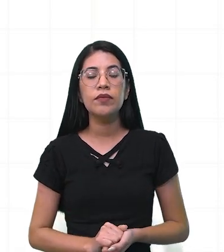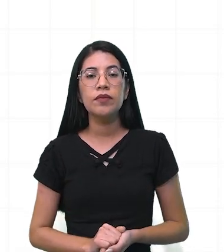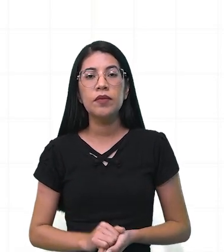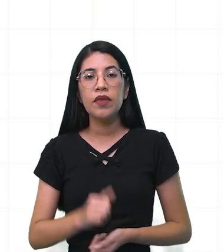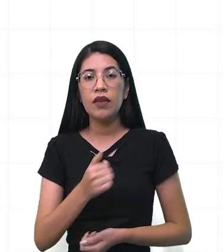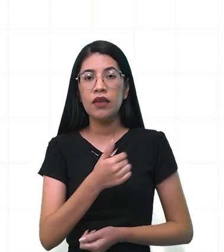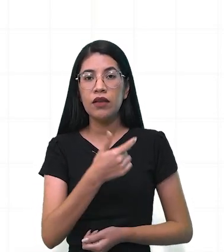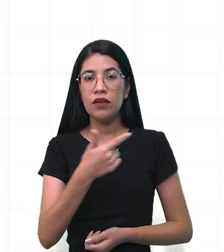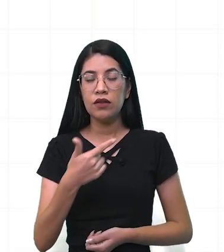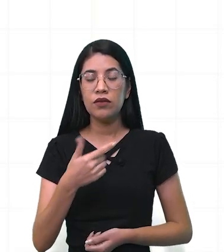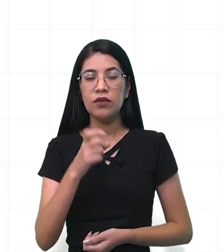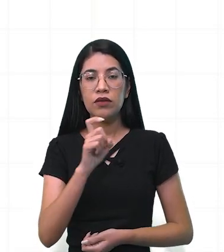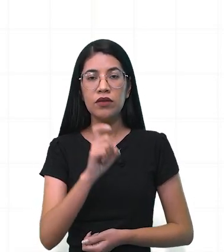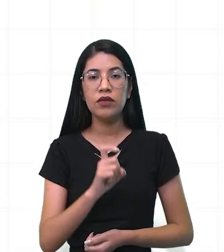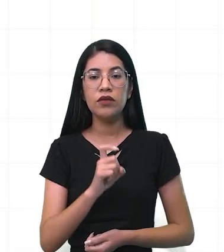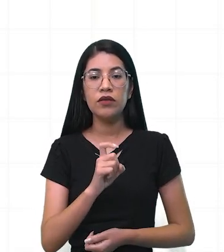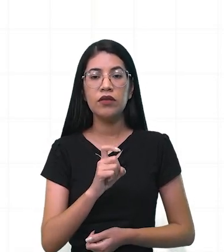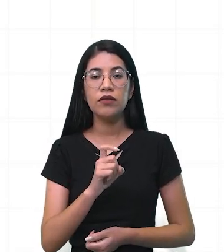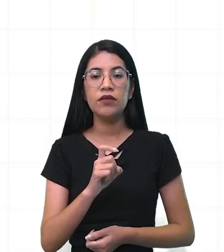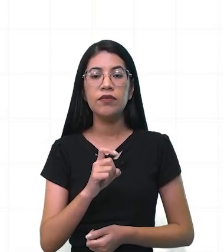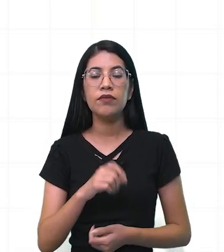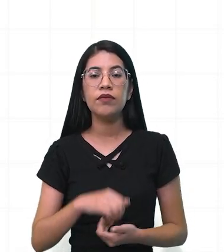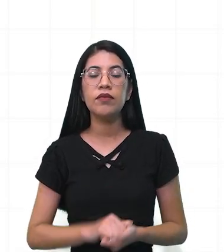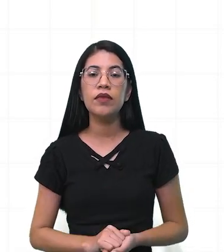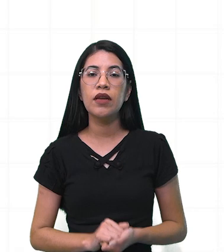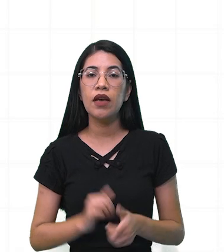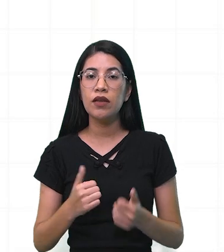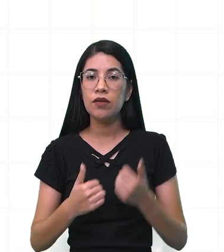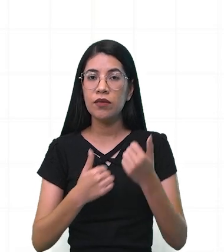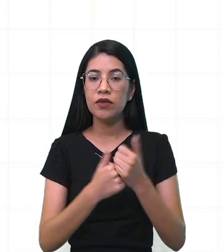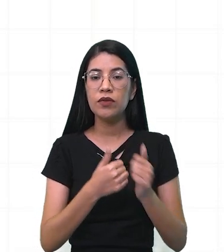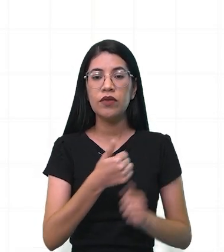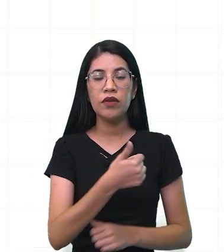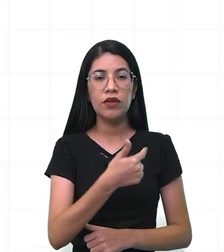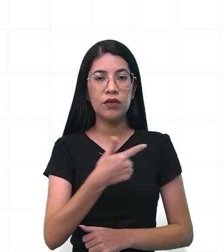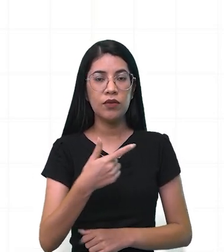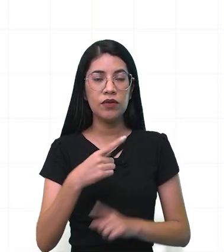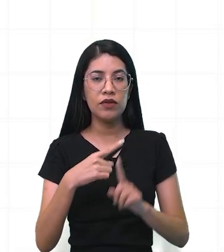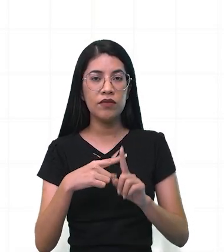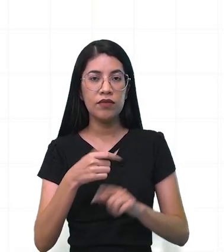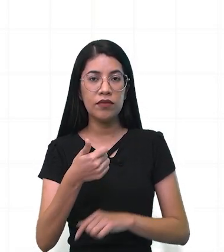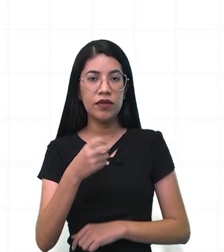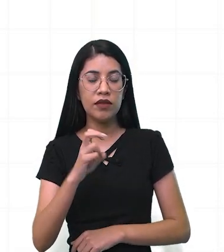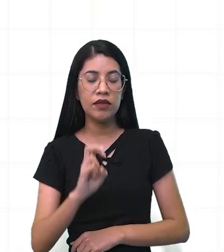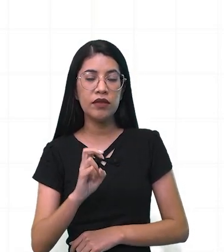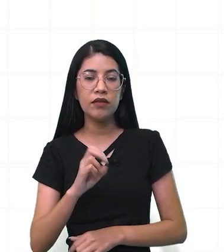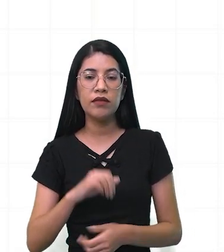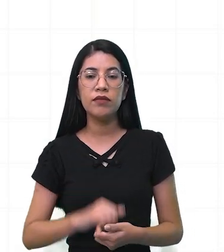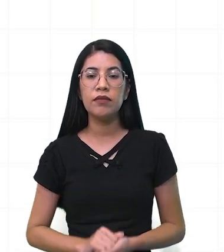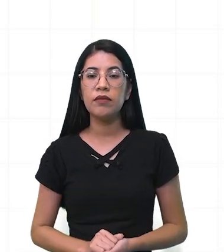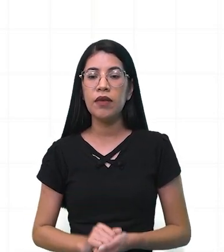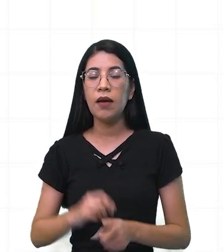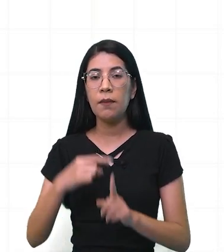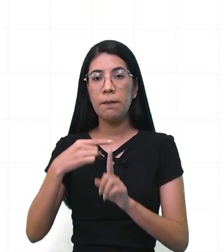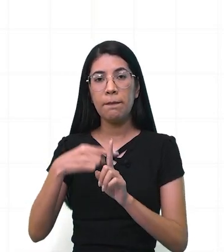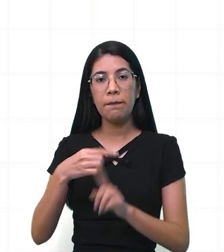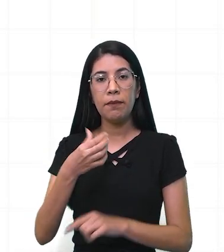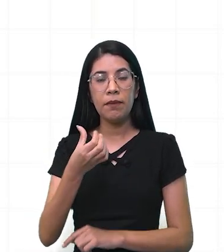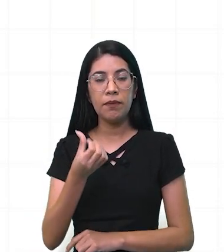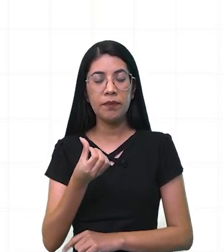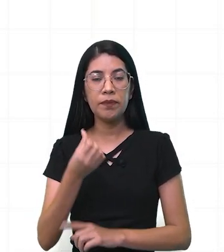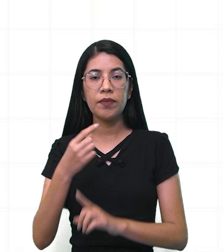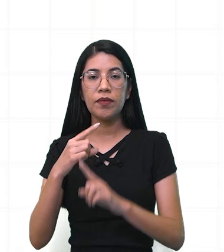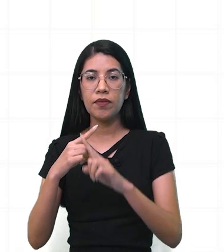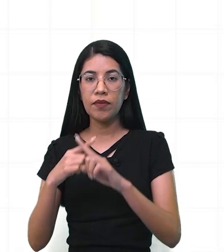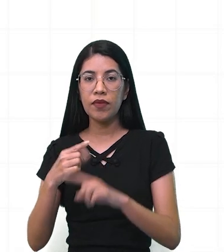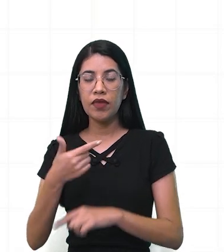vezes x, 12 vezes 15, mais 6 vezes y, 6 vezes 20, ok?